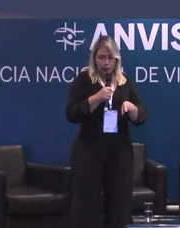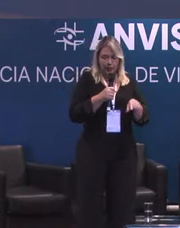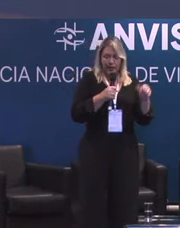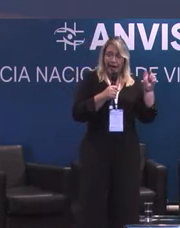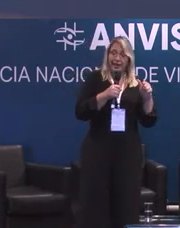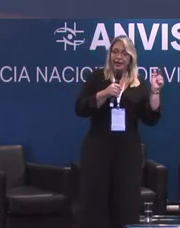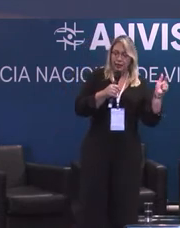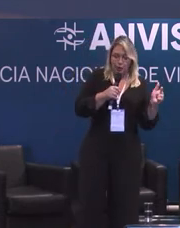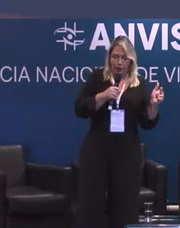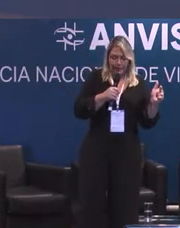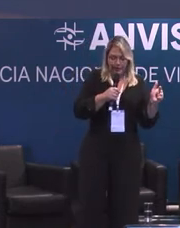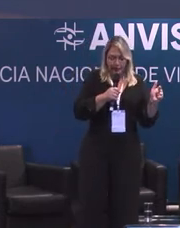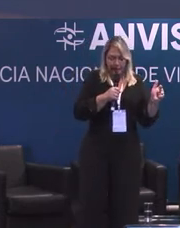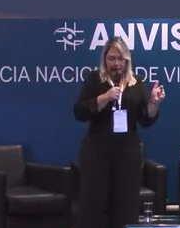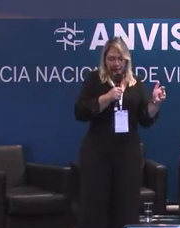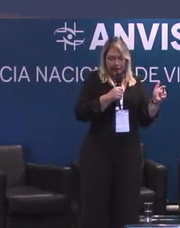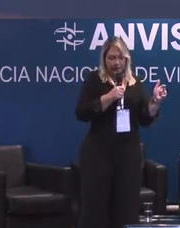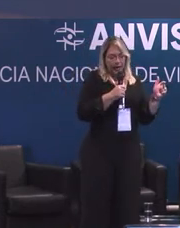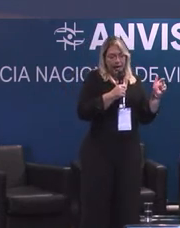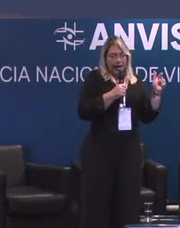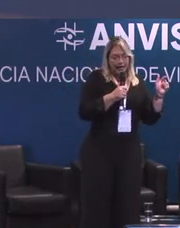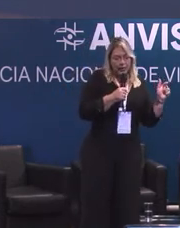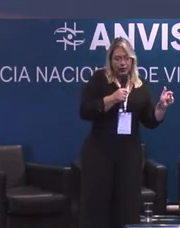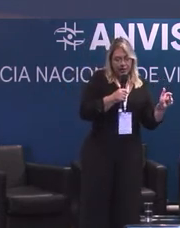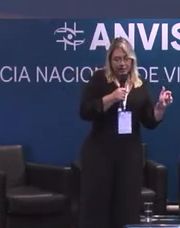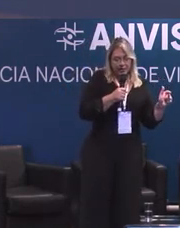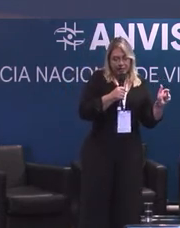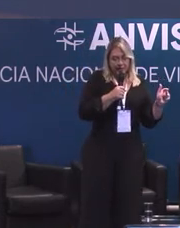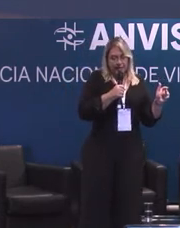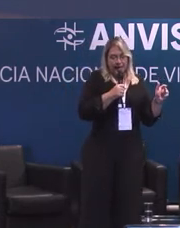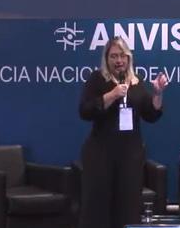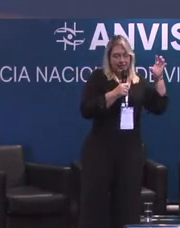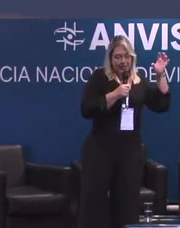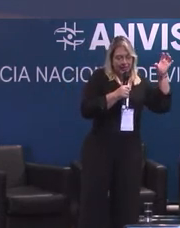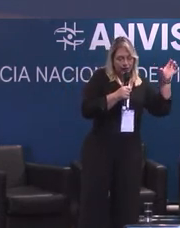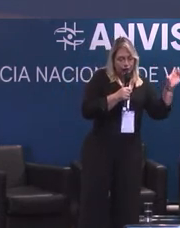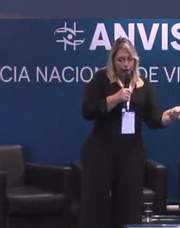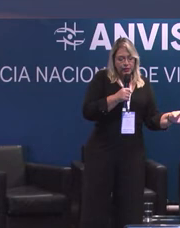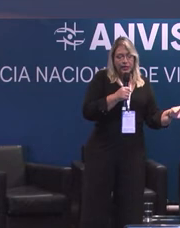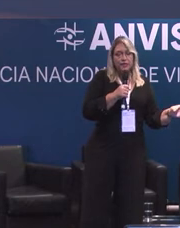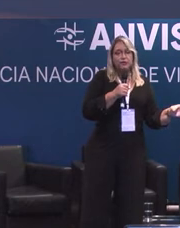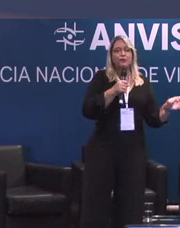que até então não era trabalhada, as VISAs elas